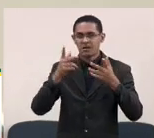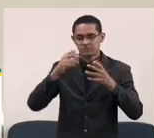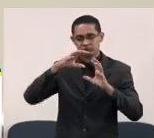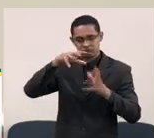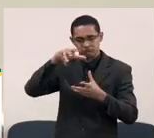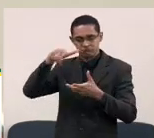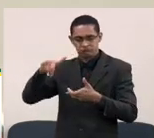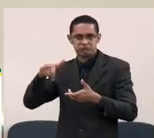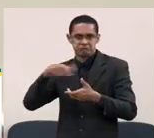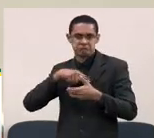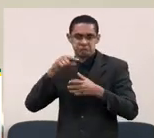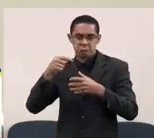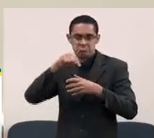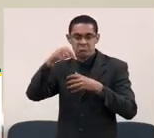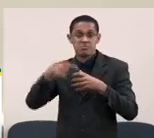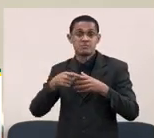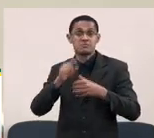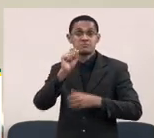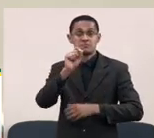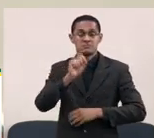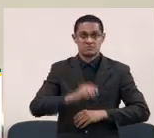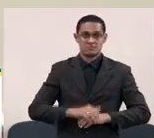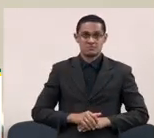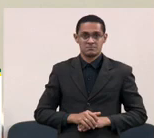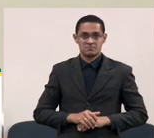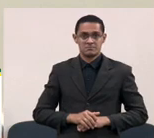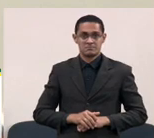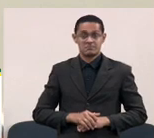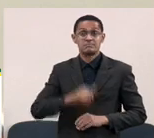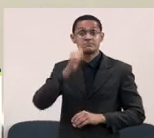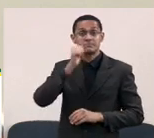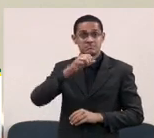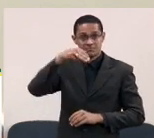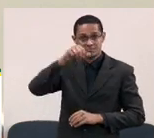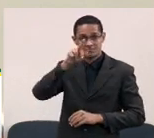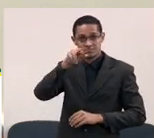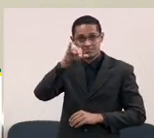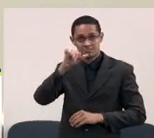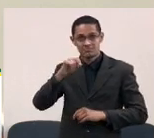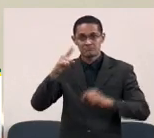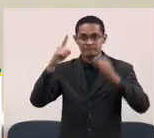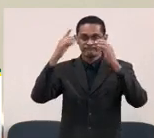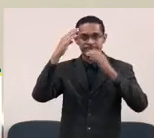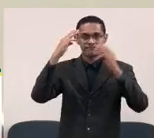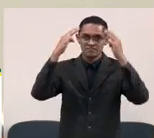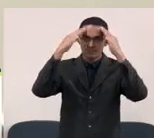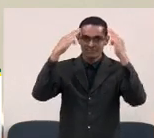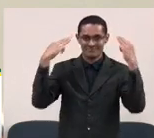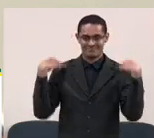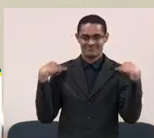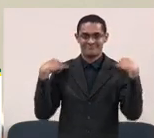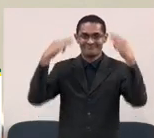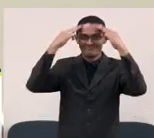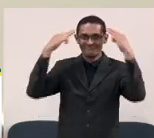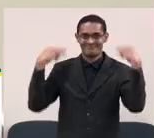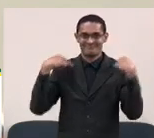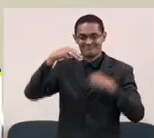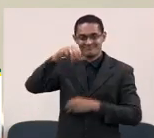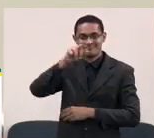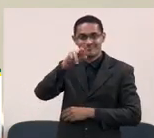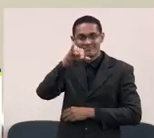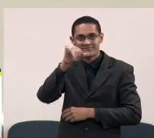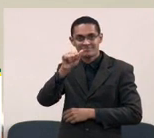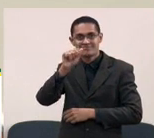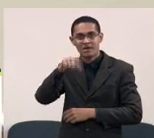da canonização de Maria de Rita de Souza Brito Lopes Pontes, que é